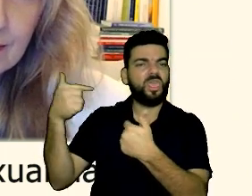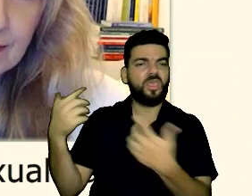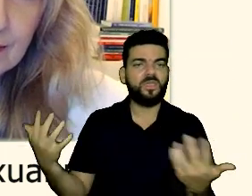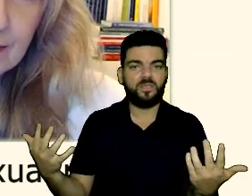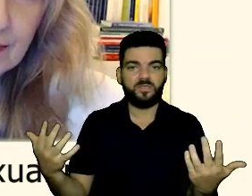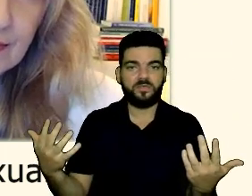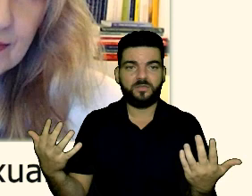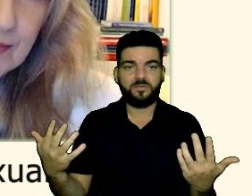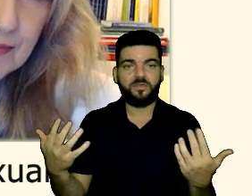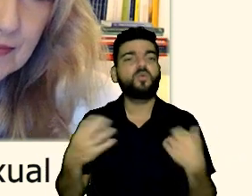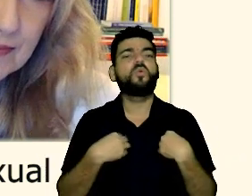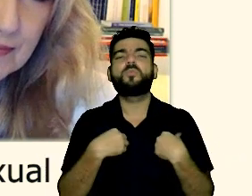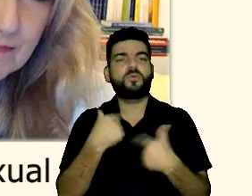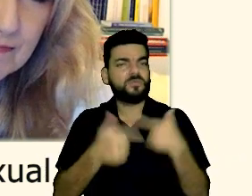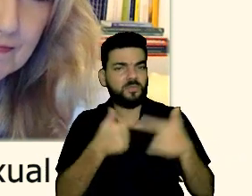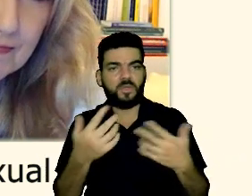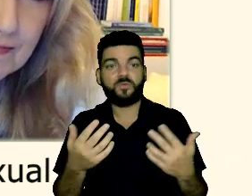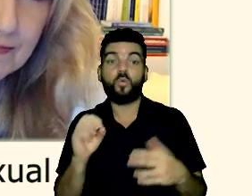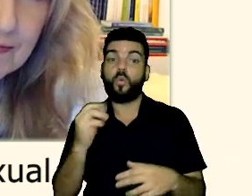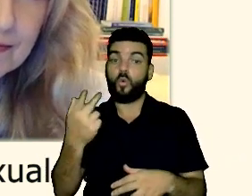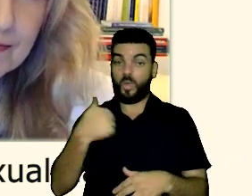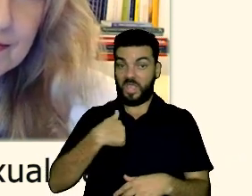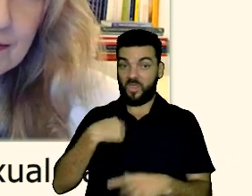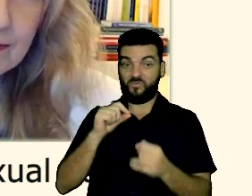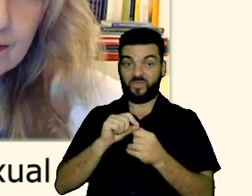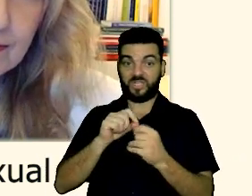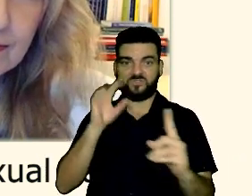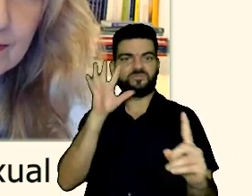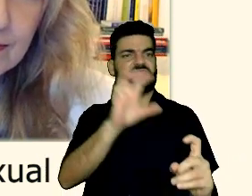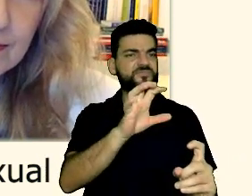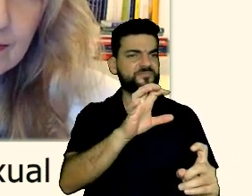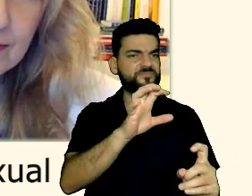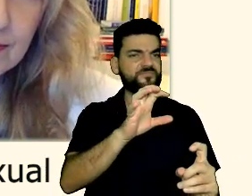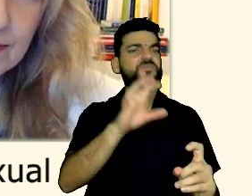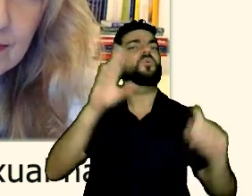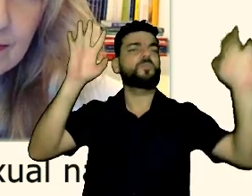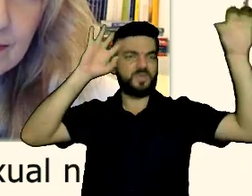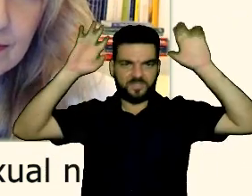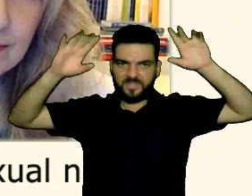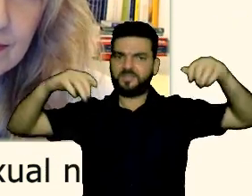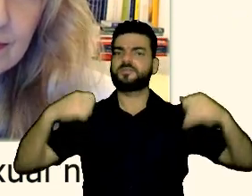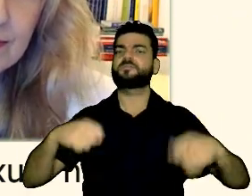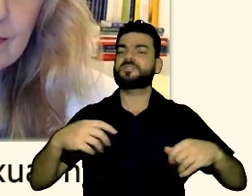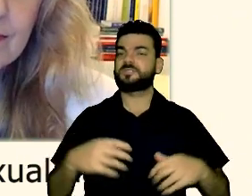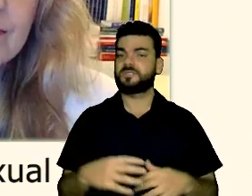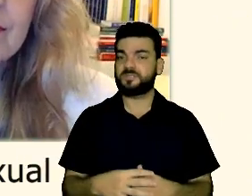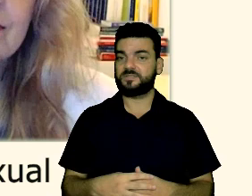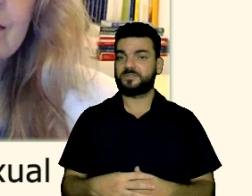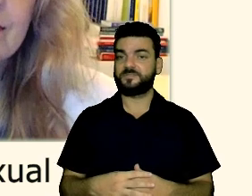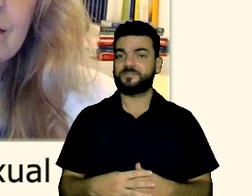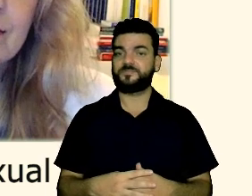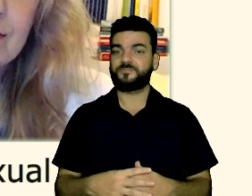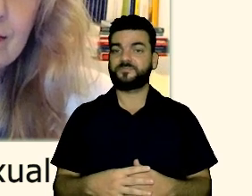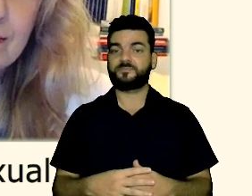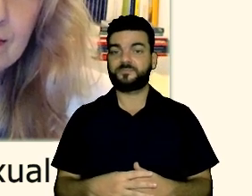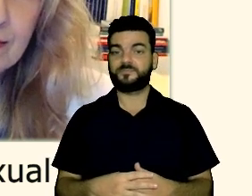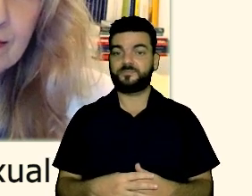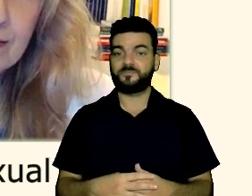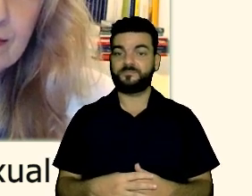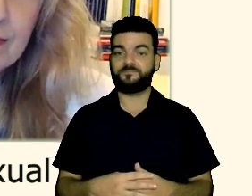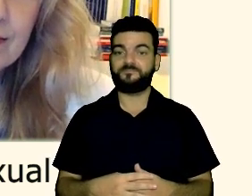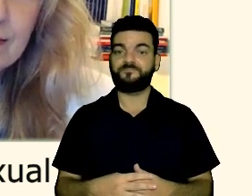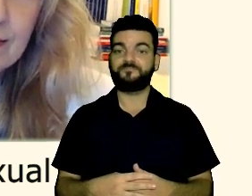melhora, mas que é importante a gente parar para analisar, né, de que forma a gente ainda reproduz